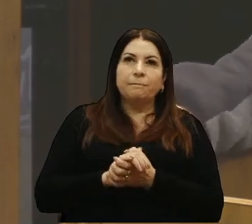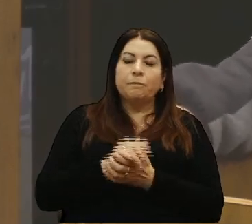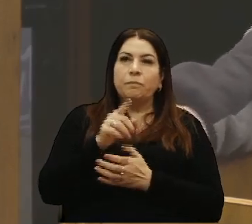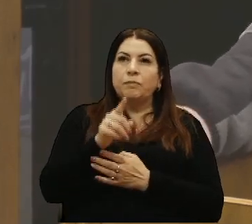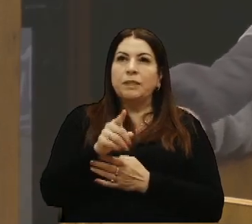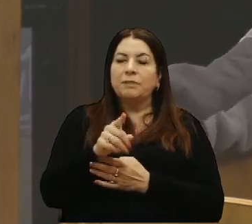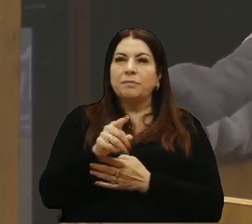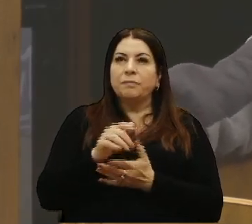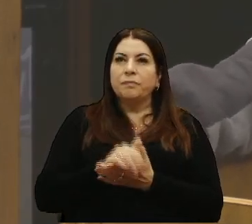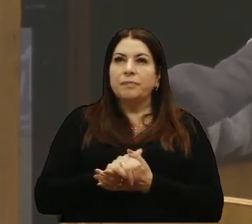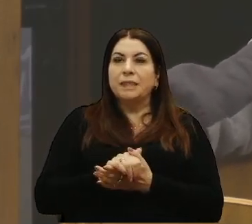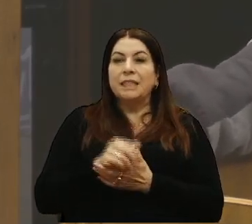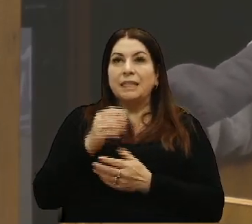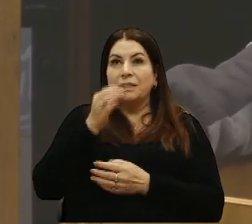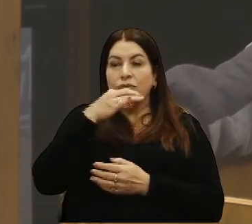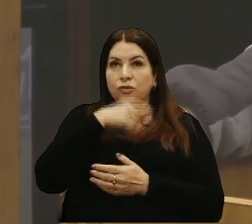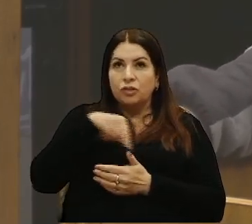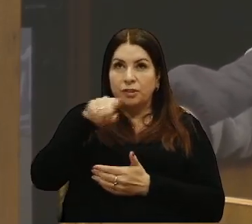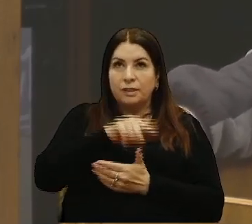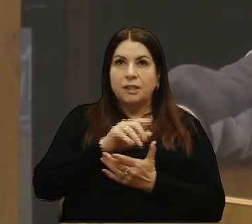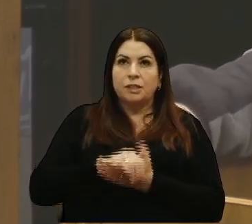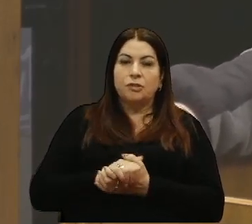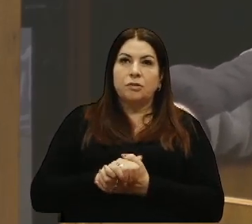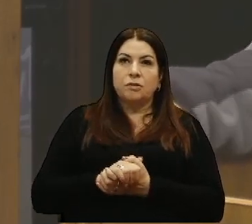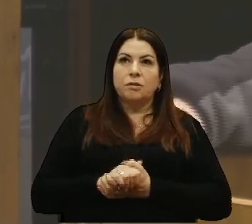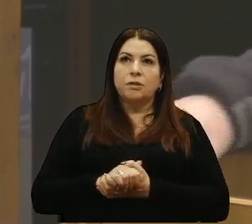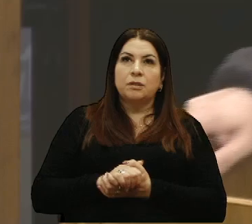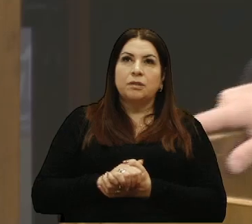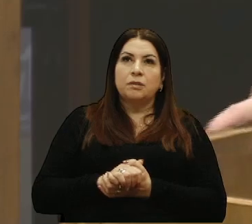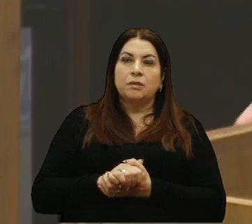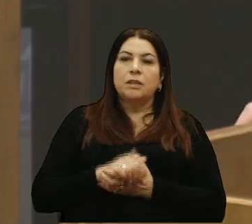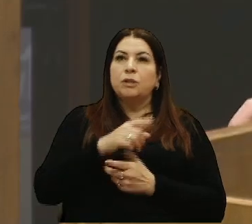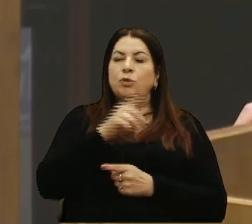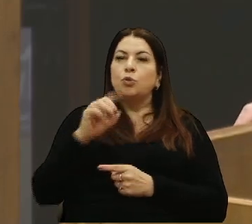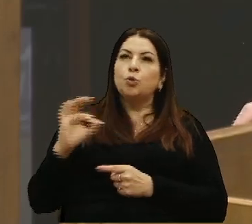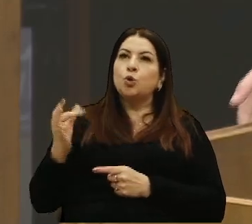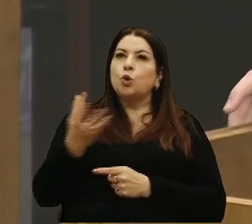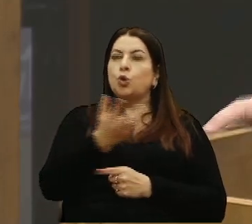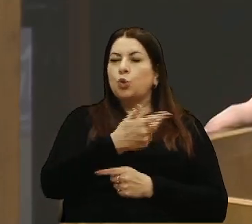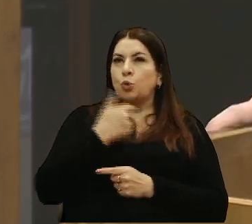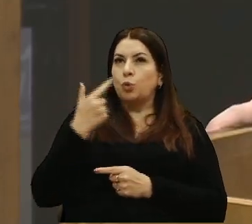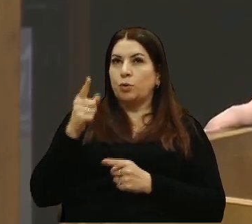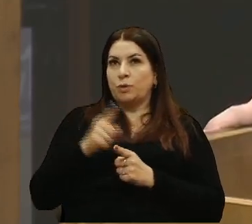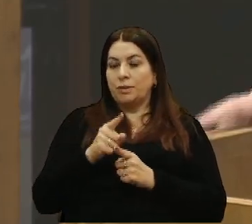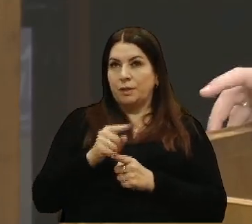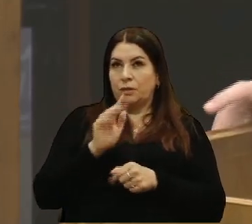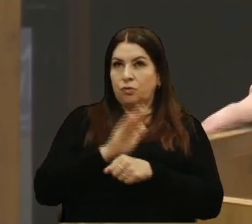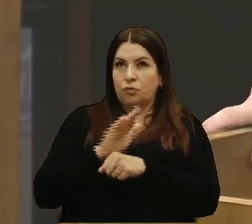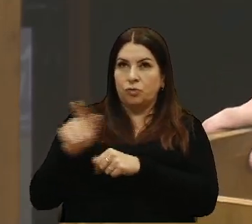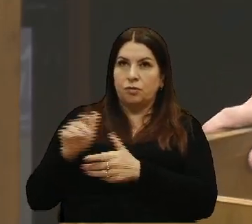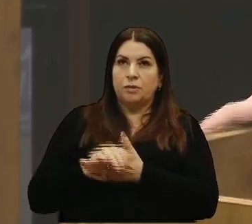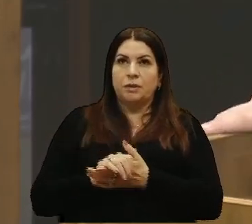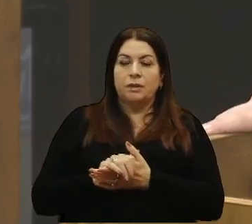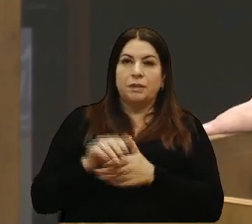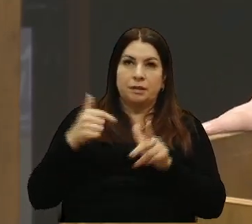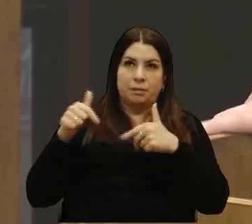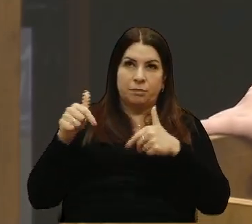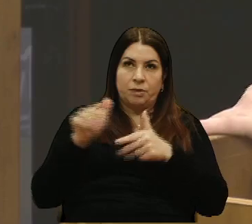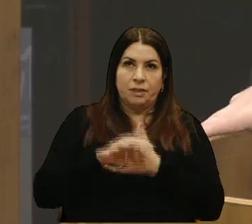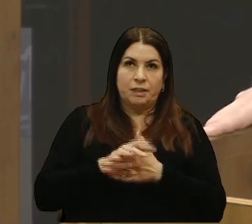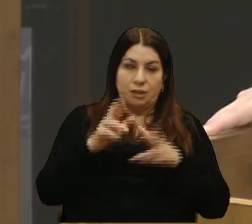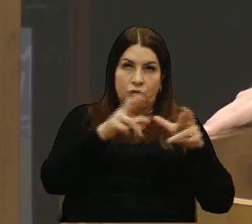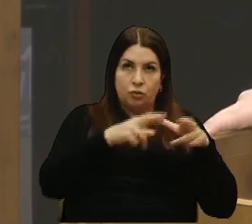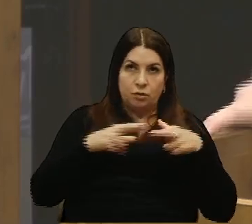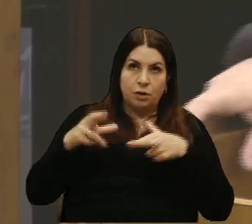local. Ganha Caxias, Wagner Petrini. Ganham todos e todas os trabalhadores da nossa